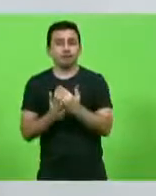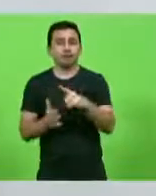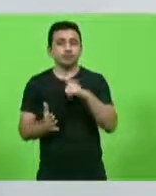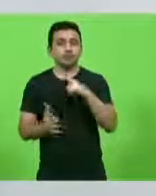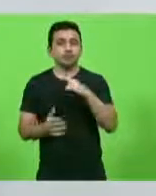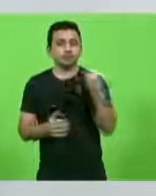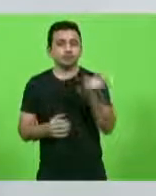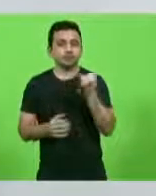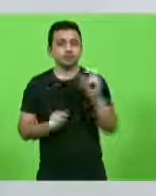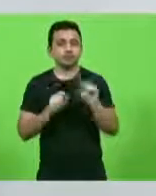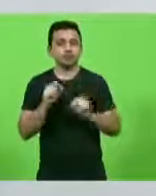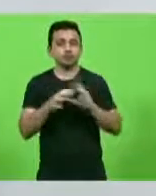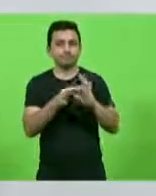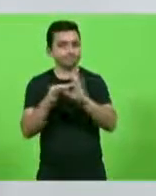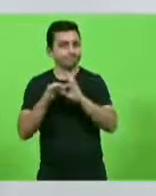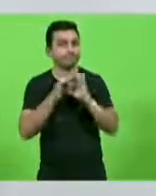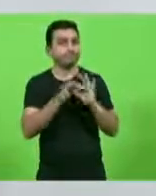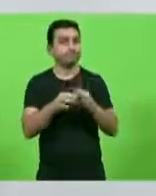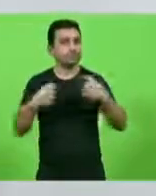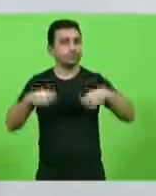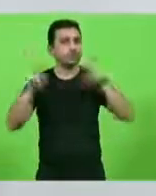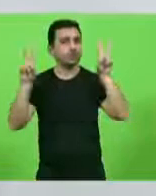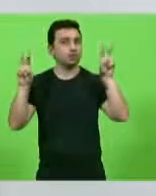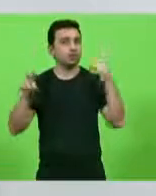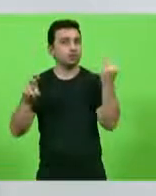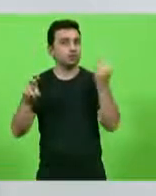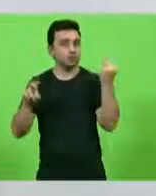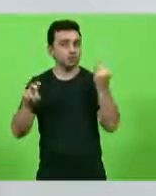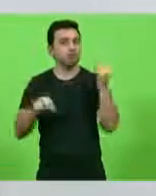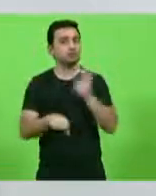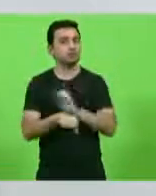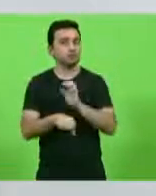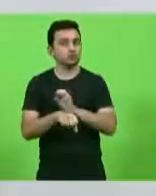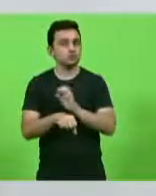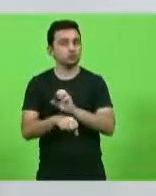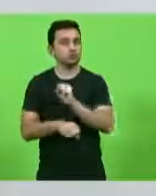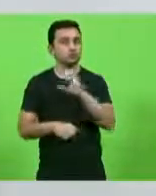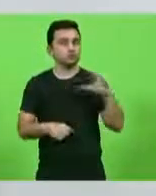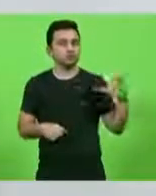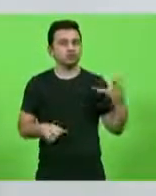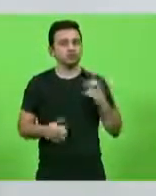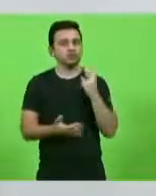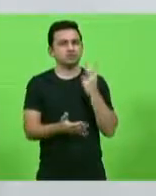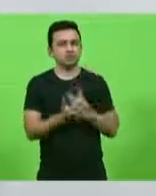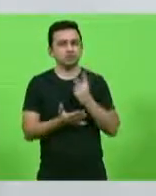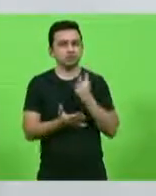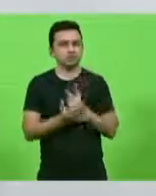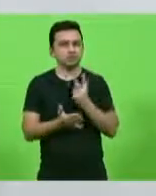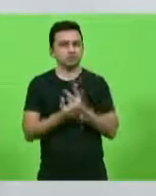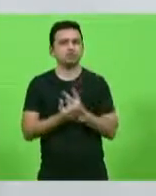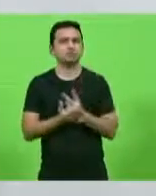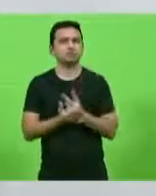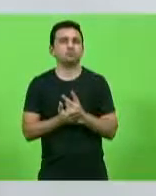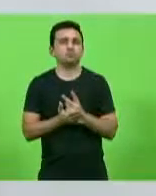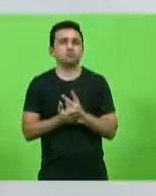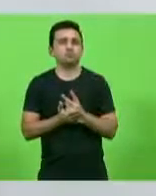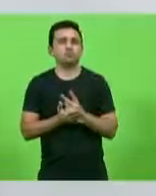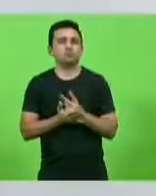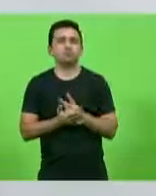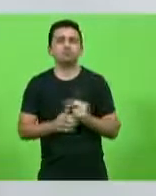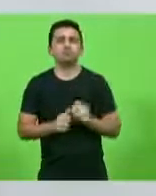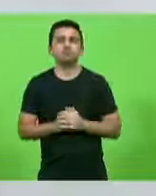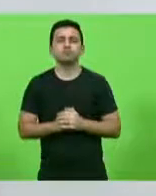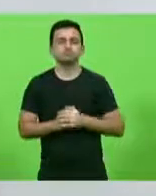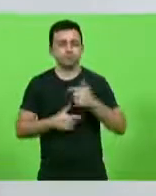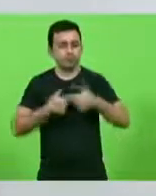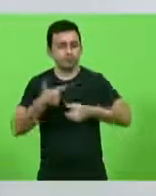unidade em prol de temas importantes para o nosso Estado, para a nossa gente, e a gente sempre está em constante, né, ou melhor,